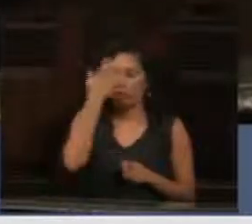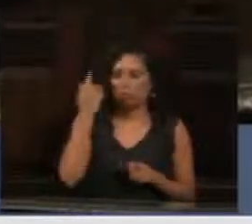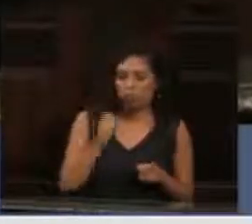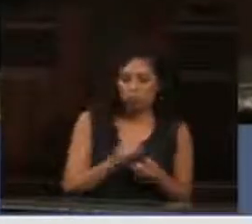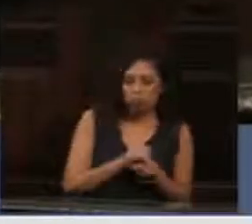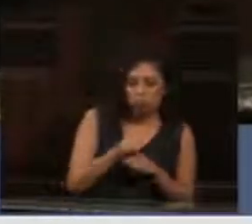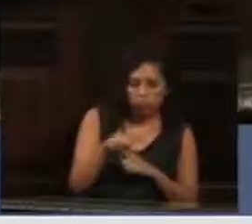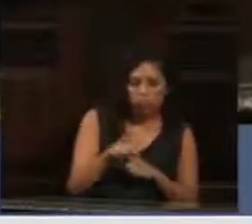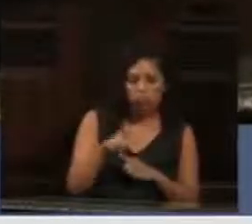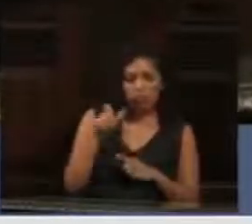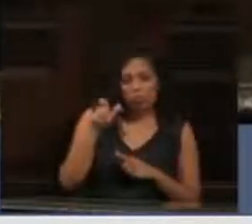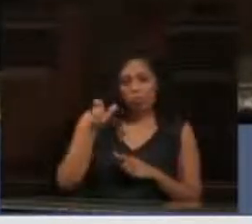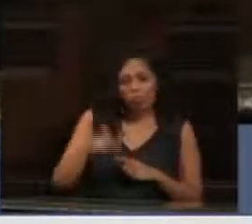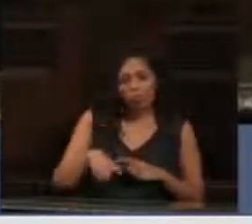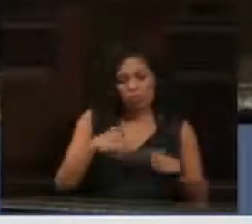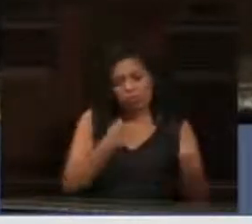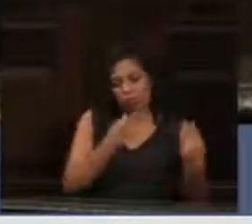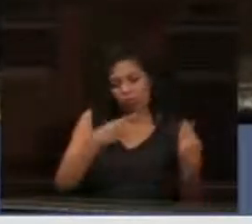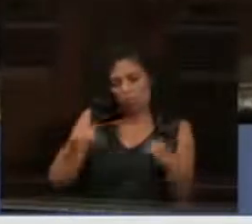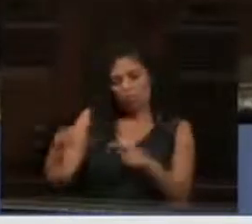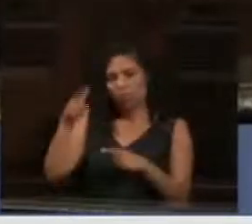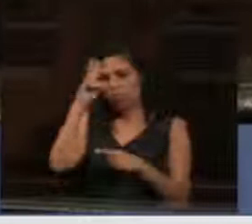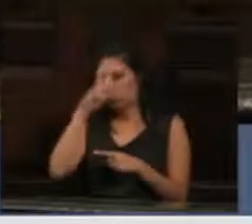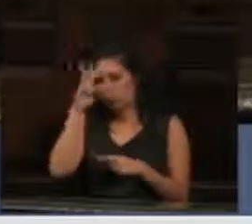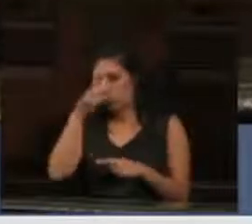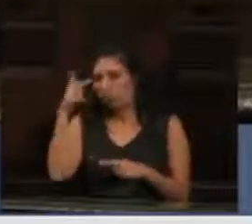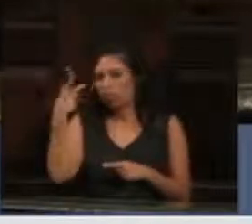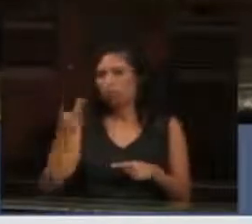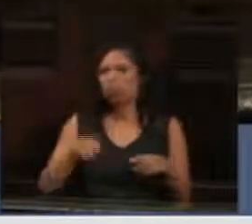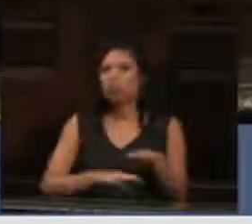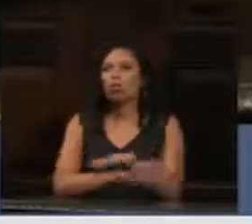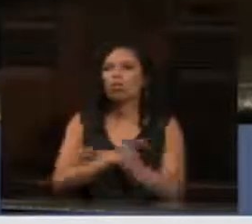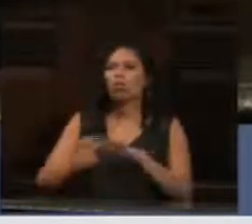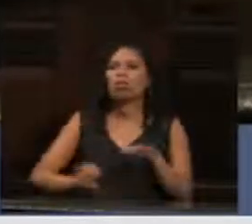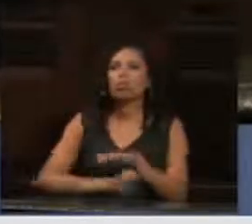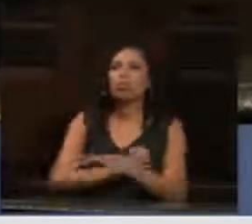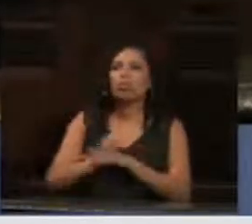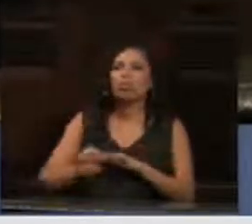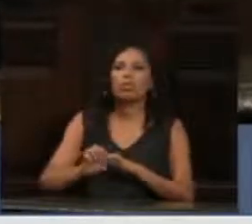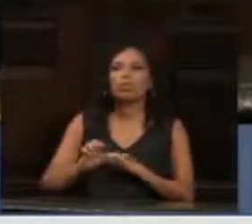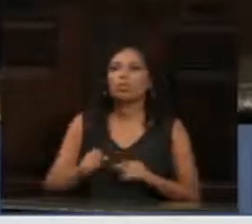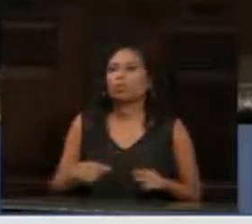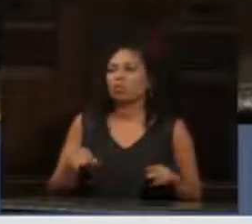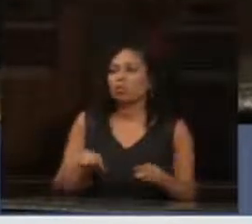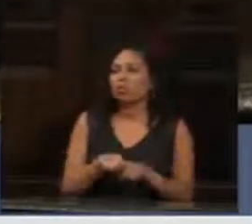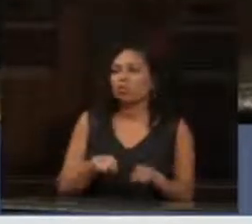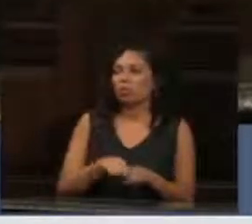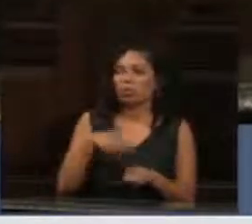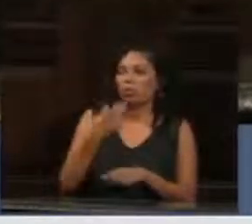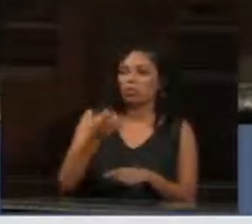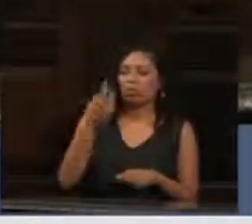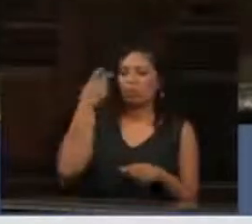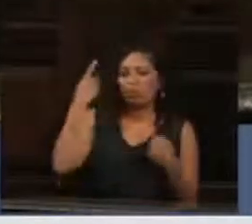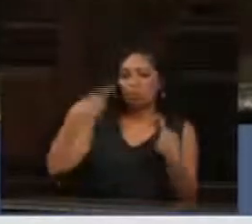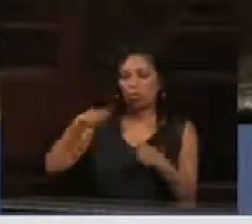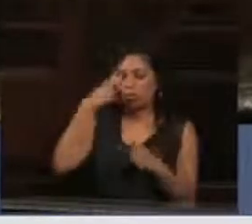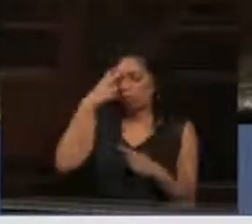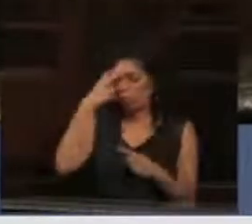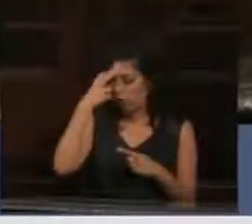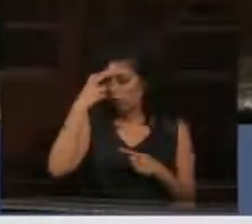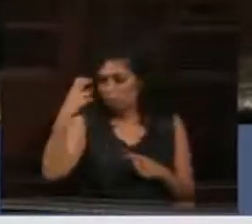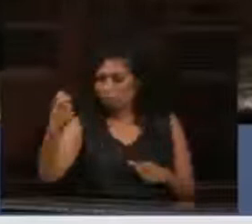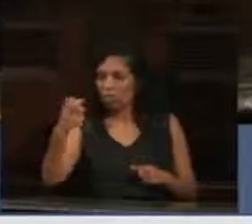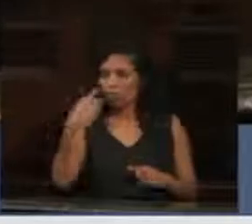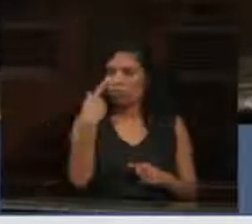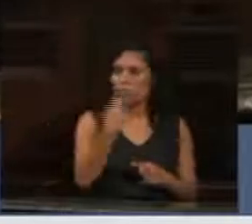a memória dos projetos da SEDAI, que fere grande parte da inteligência, da técnica, da expertise